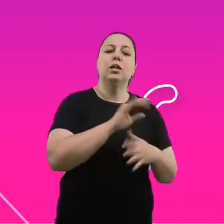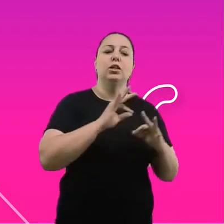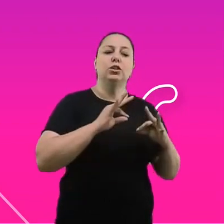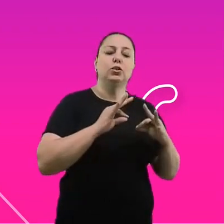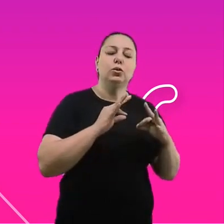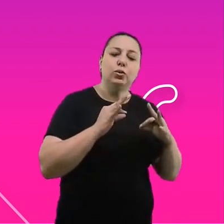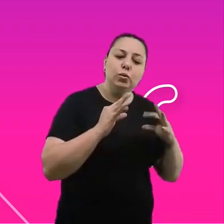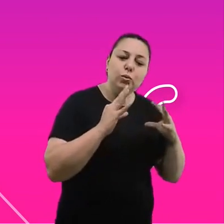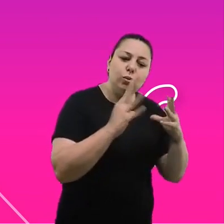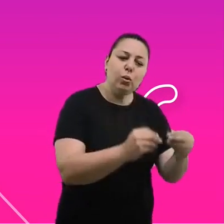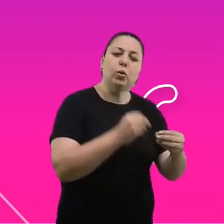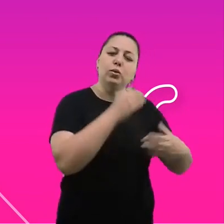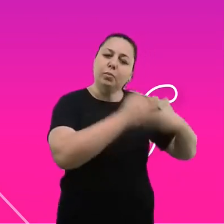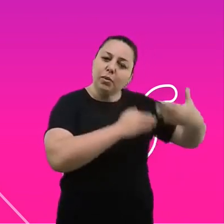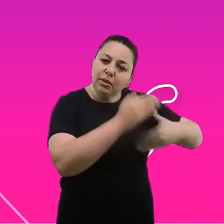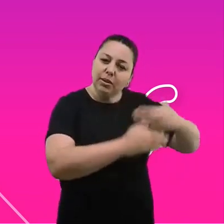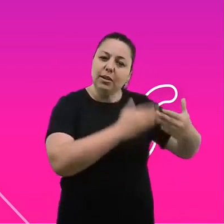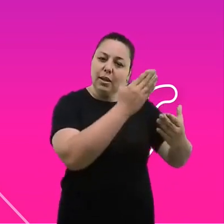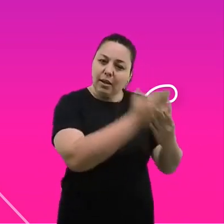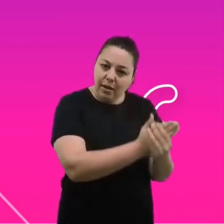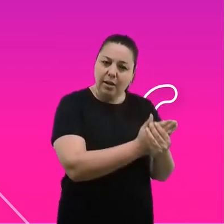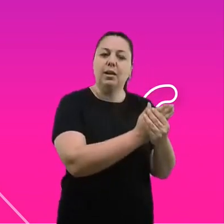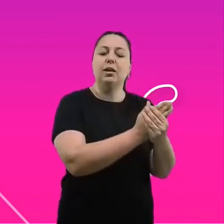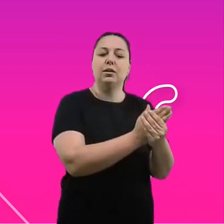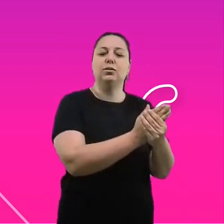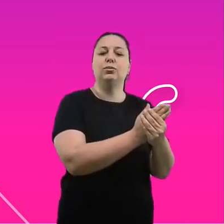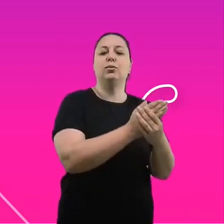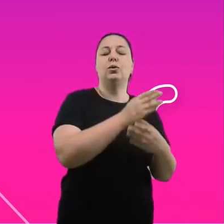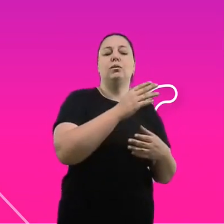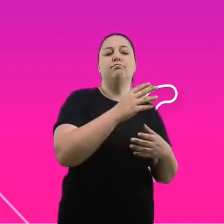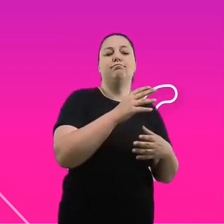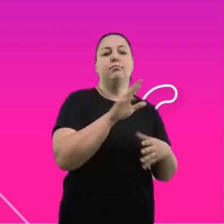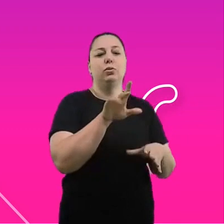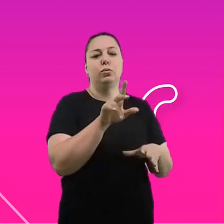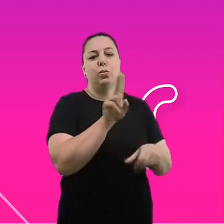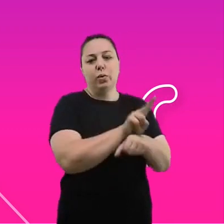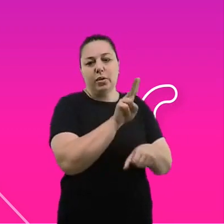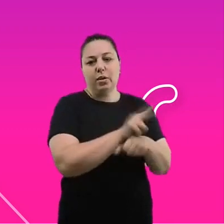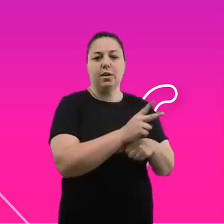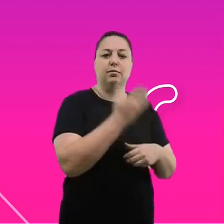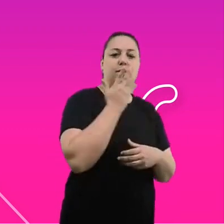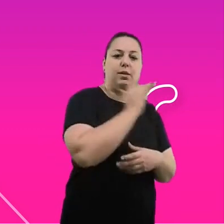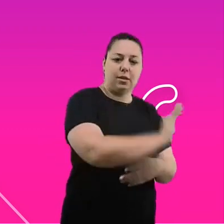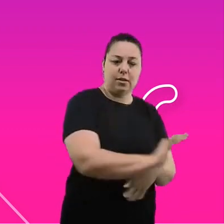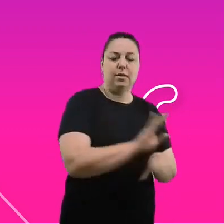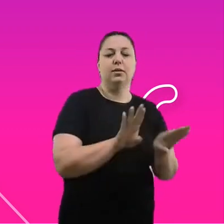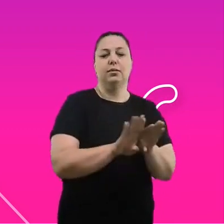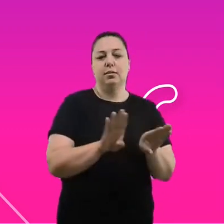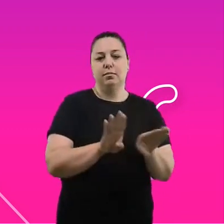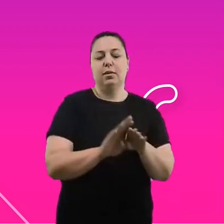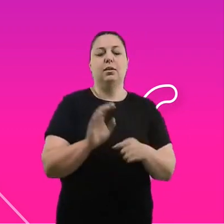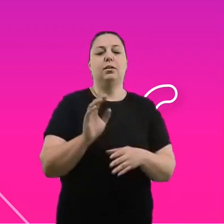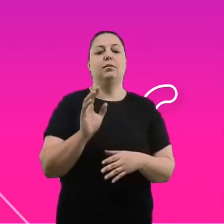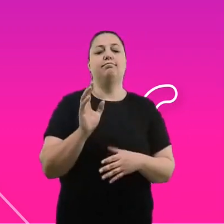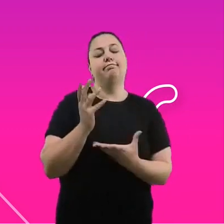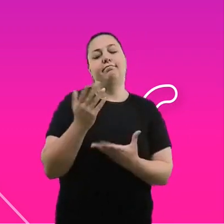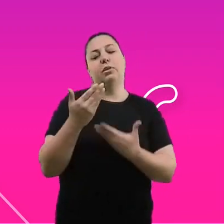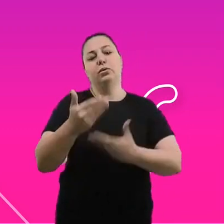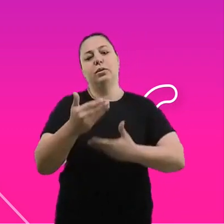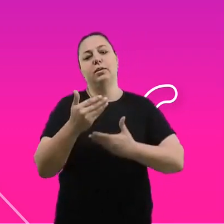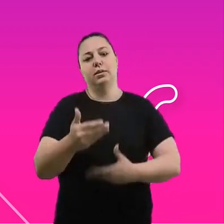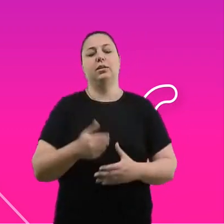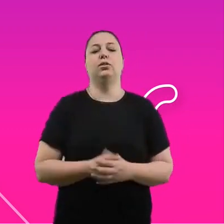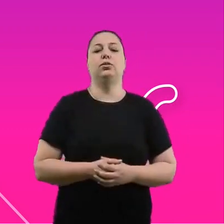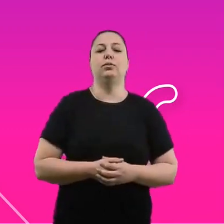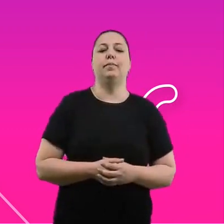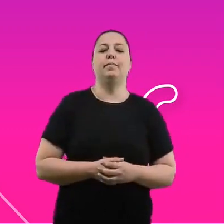envolvem crianças ou adolescentes. Como eu falei para vocês, é um mecanismo de monitoramento em tempo real das medidas de proteção e de